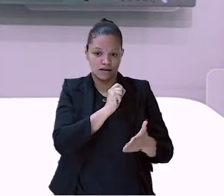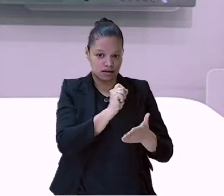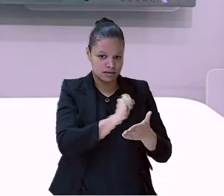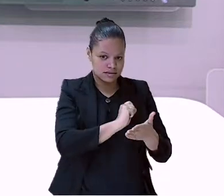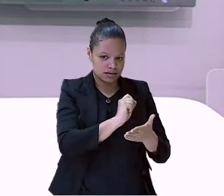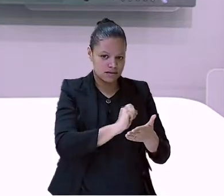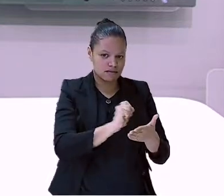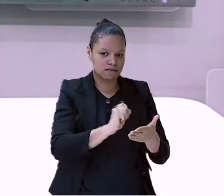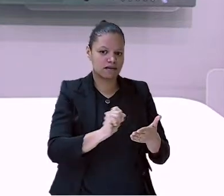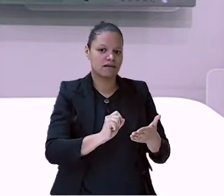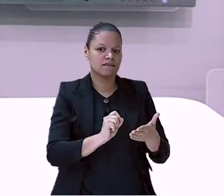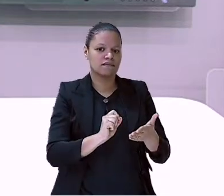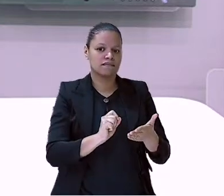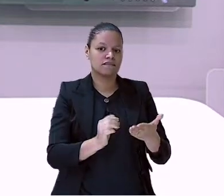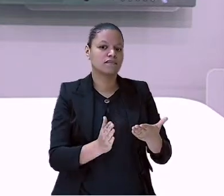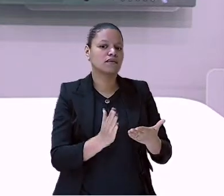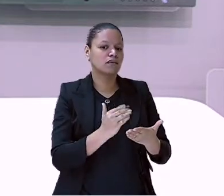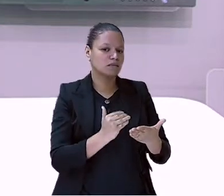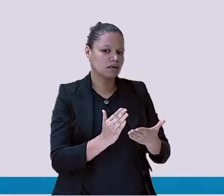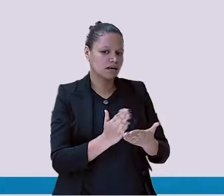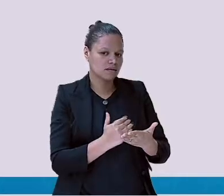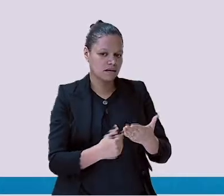5